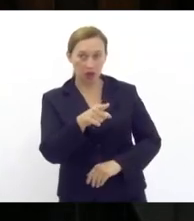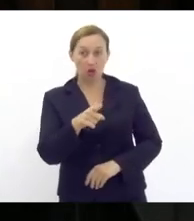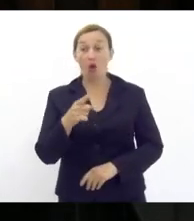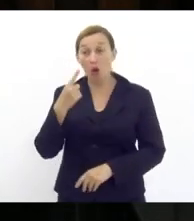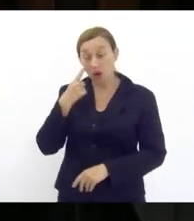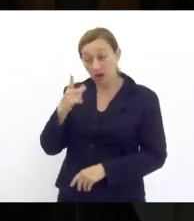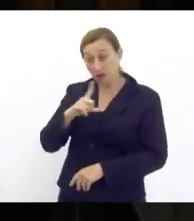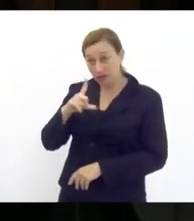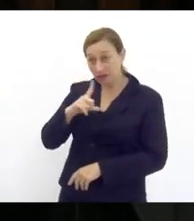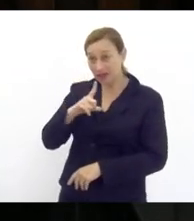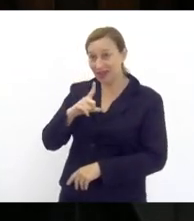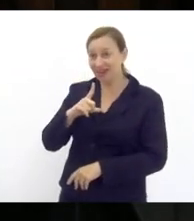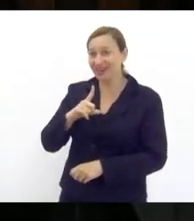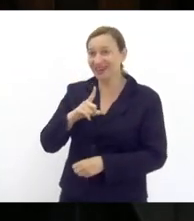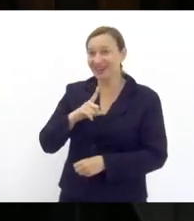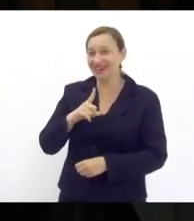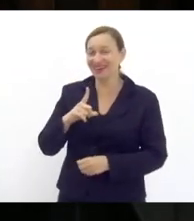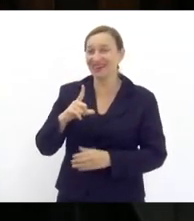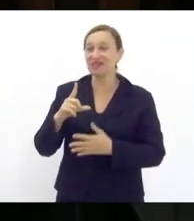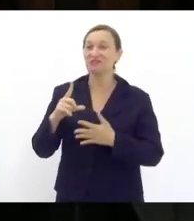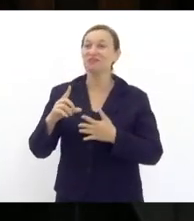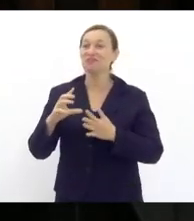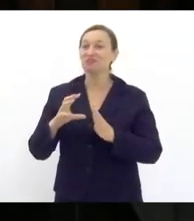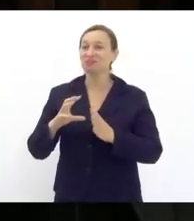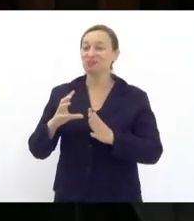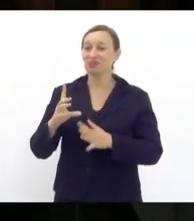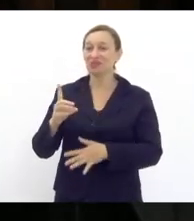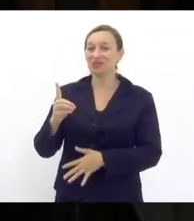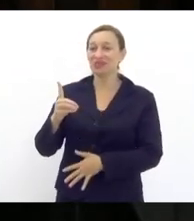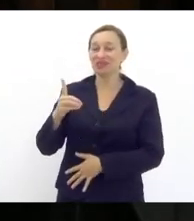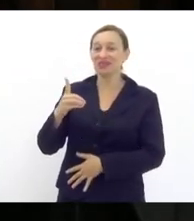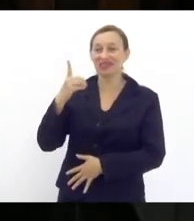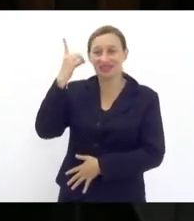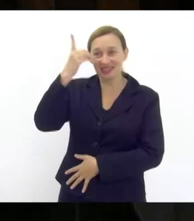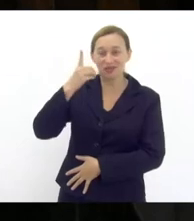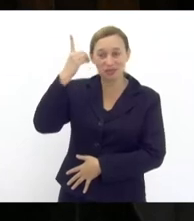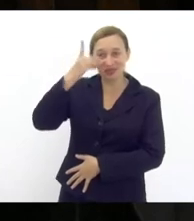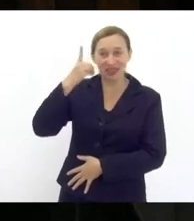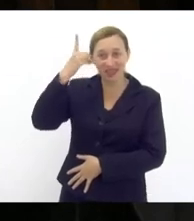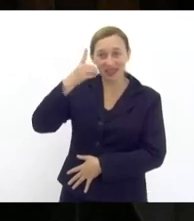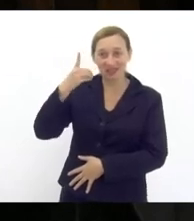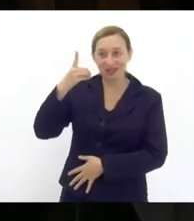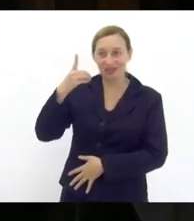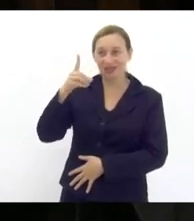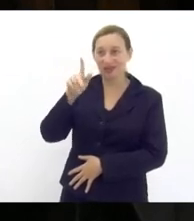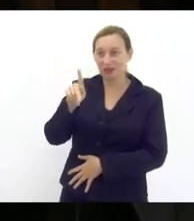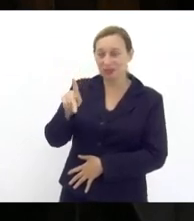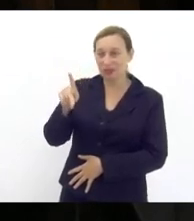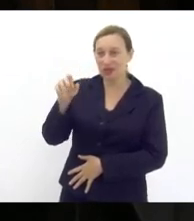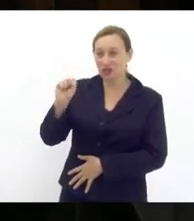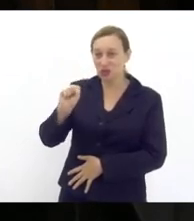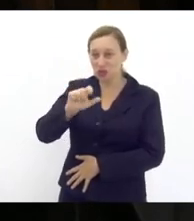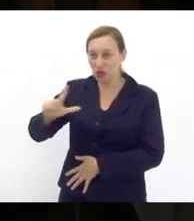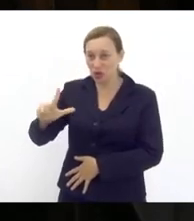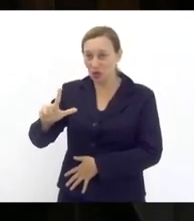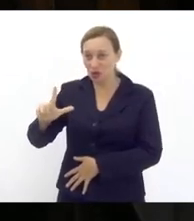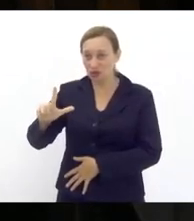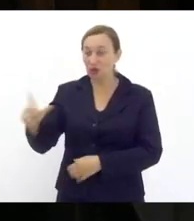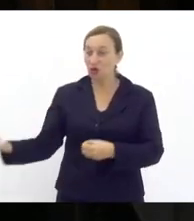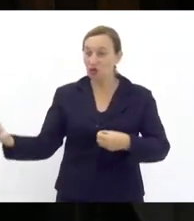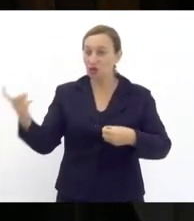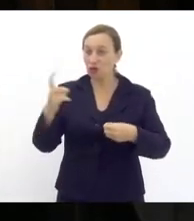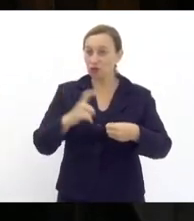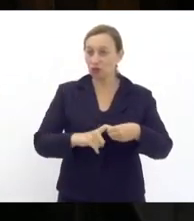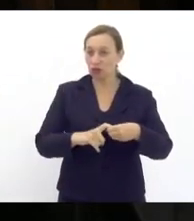Freixo, está de volta. Não vou dar parte não, deputado. Não vou dar parte não. Se Vossa Excelência quisesse falar, estivesse